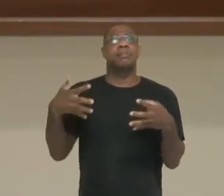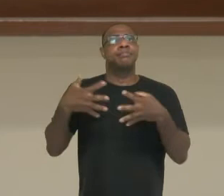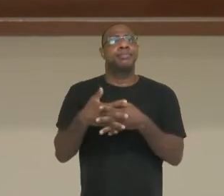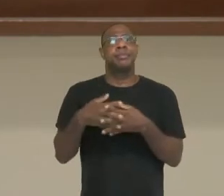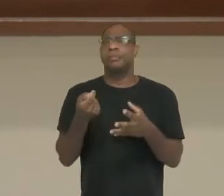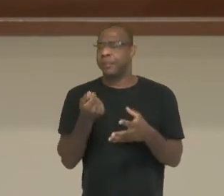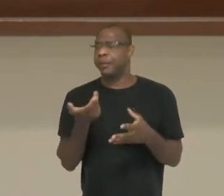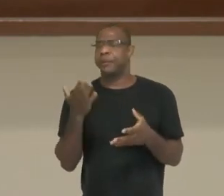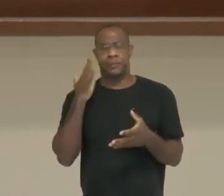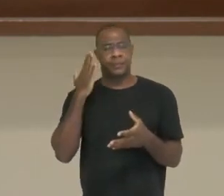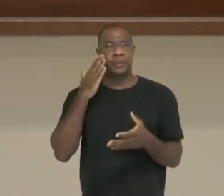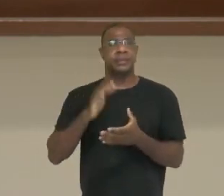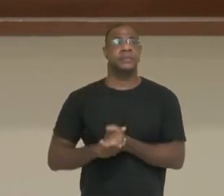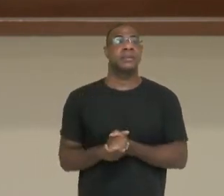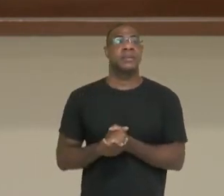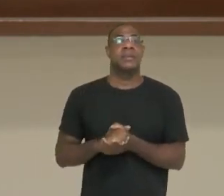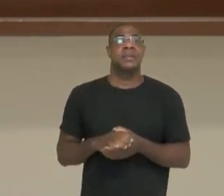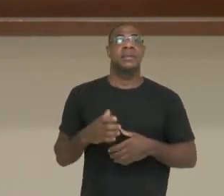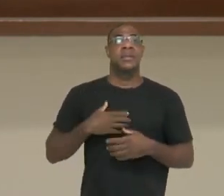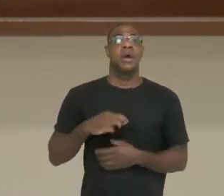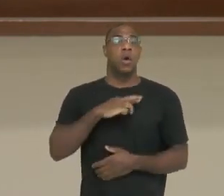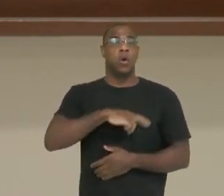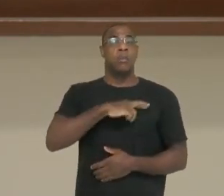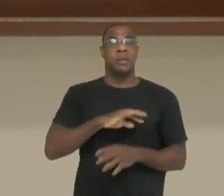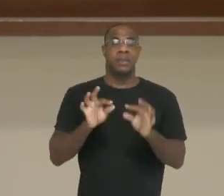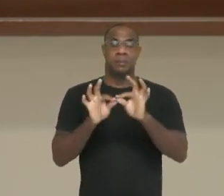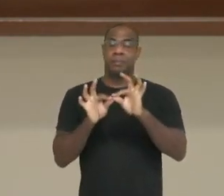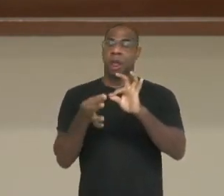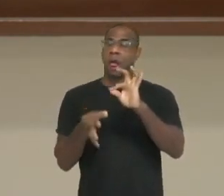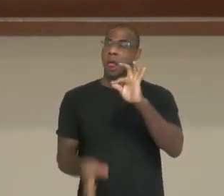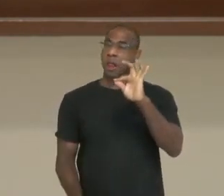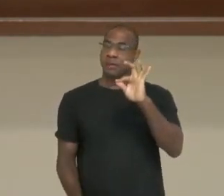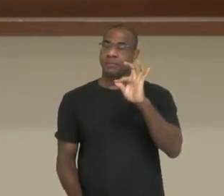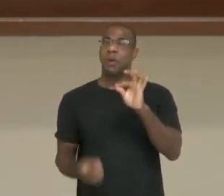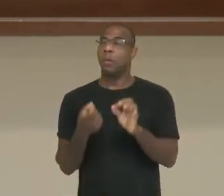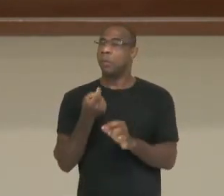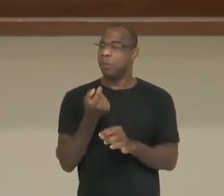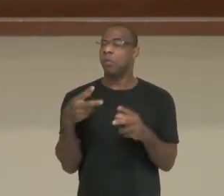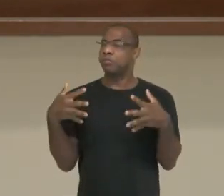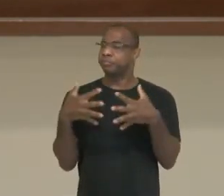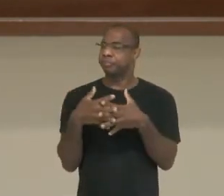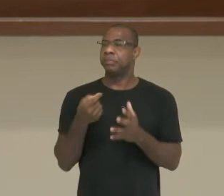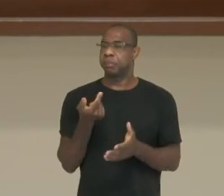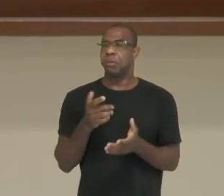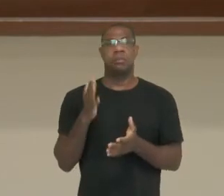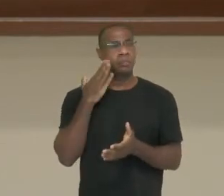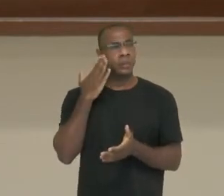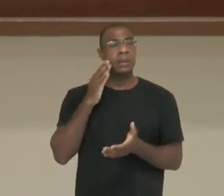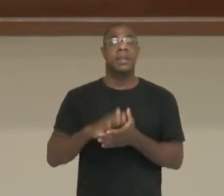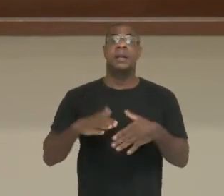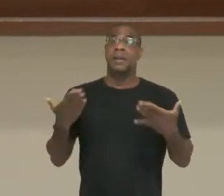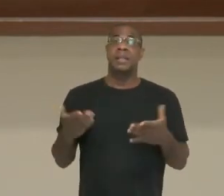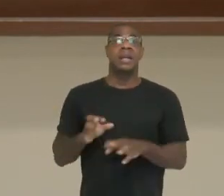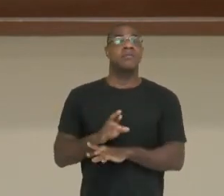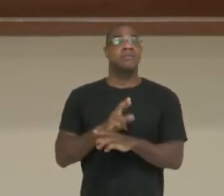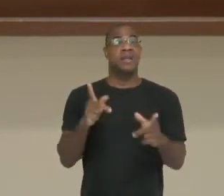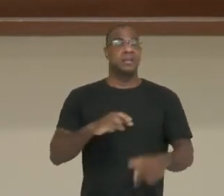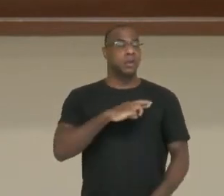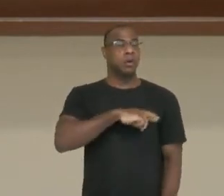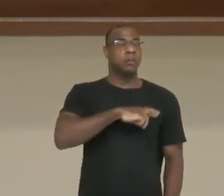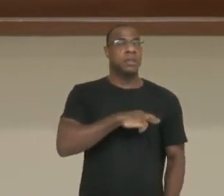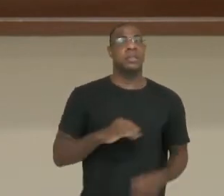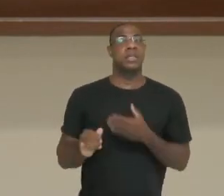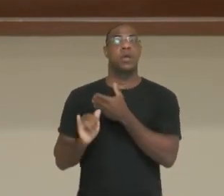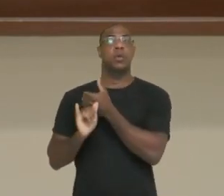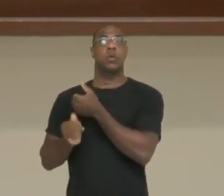um romance é bem mais longo, bem mais complexo. A diferença entre um romance e, por exemplo, uma crônica, qual